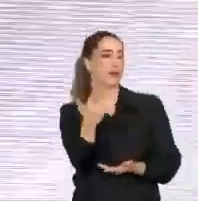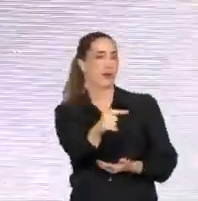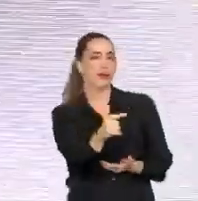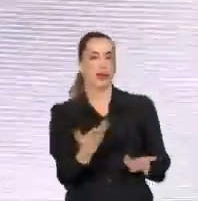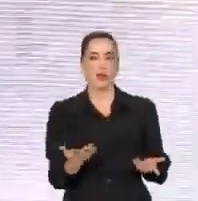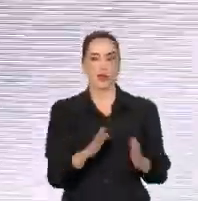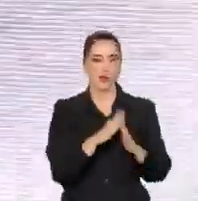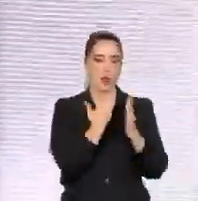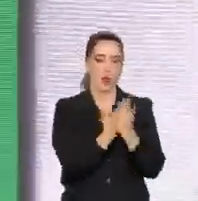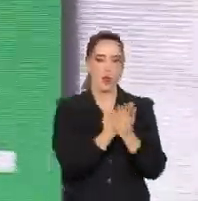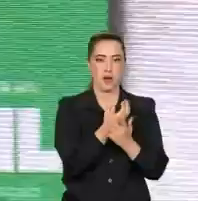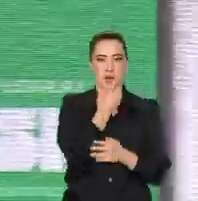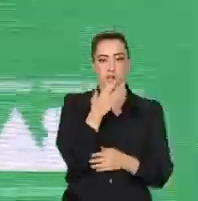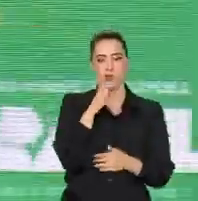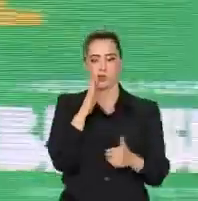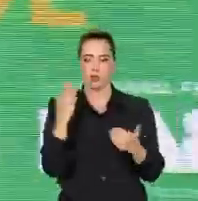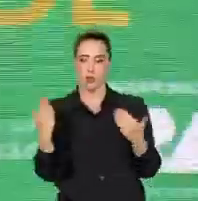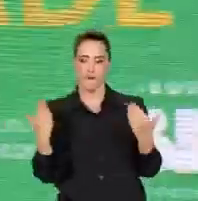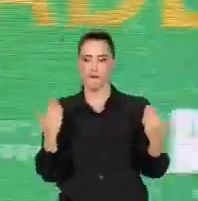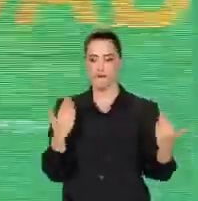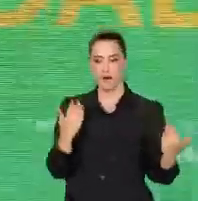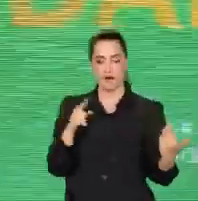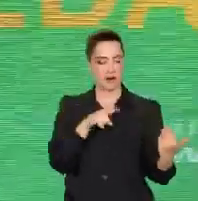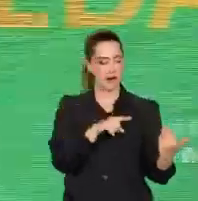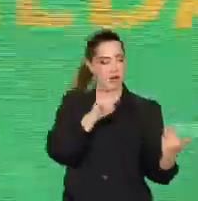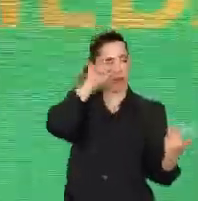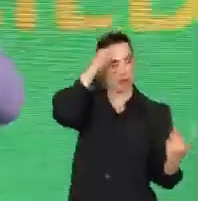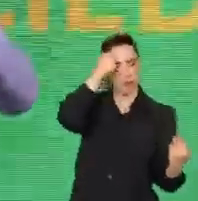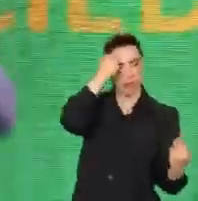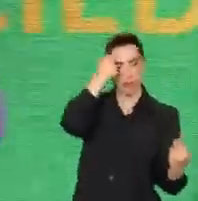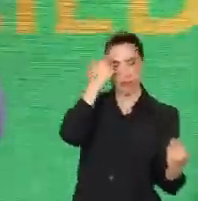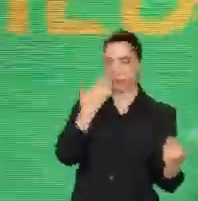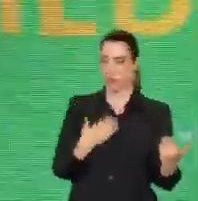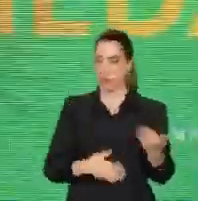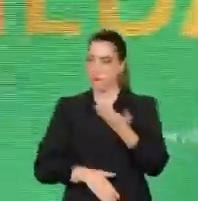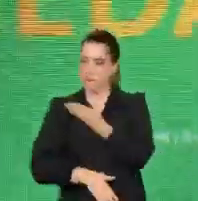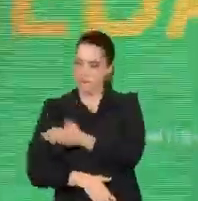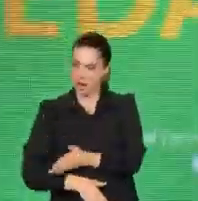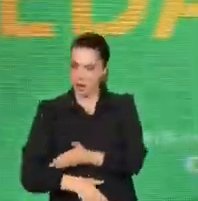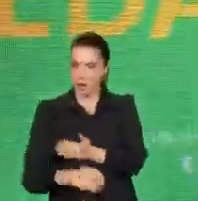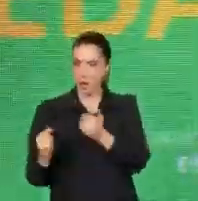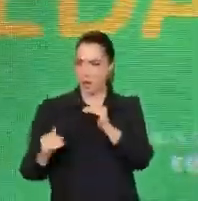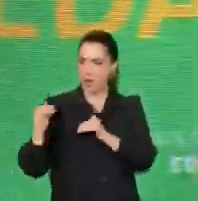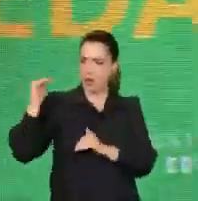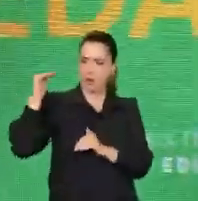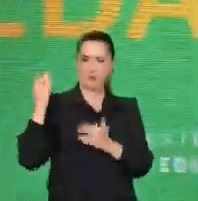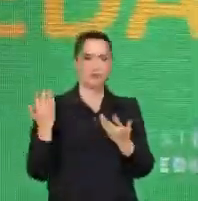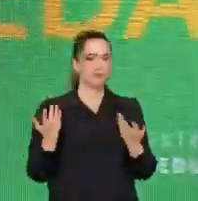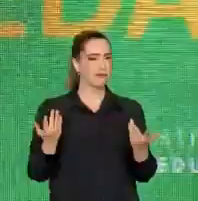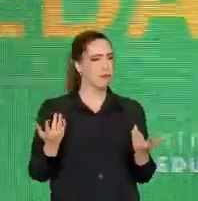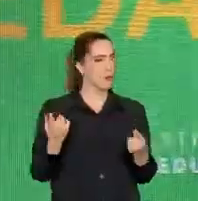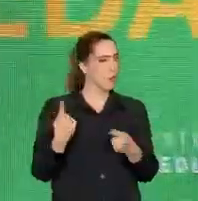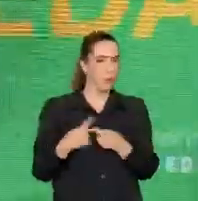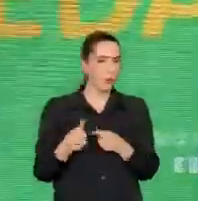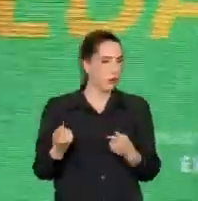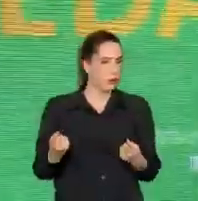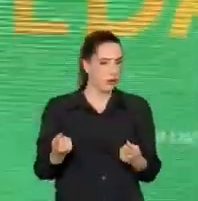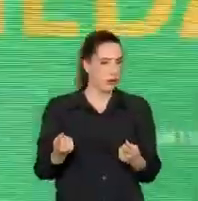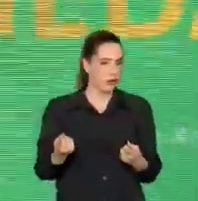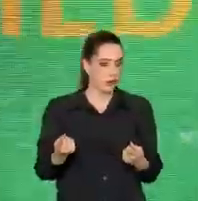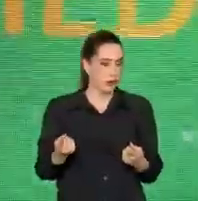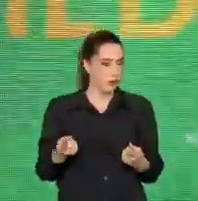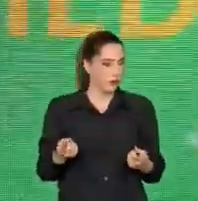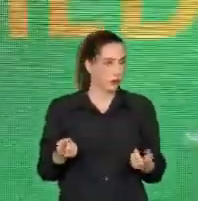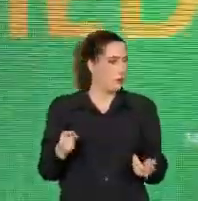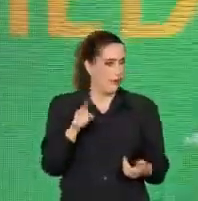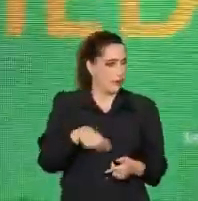comparar o resultado de qualidade da educação entre negros e brancos, a gente vê a distorção e a diferença. Portanto, é esse desenho, é